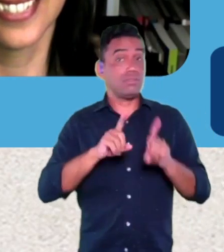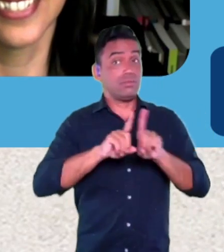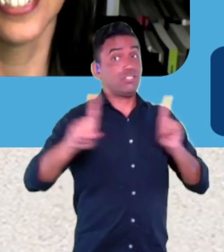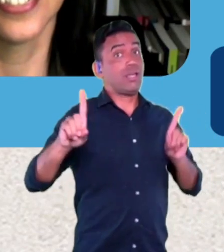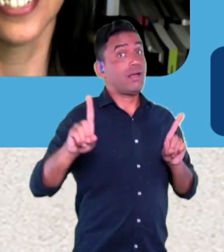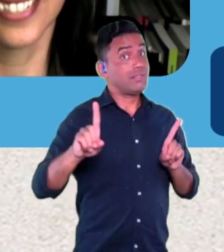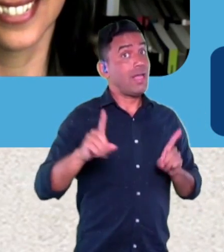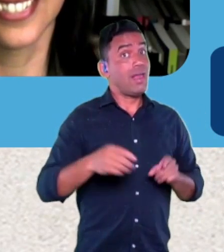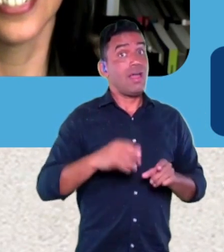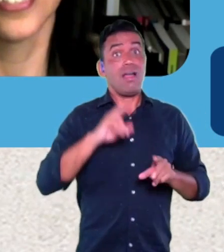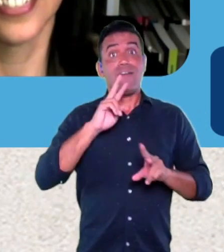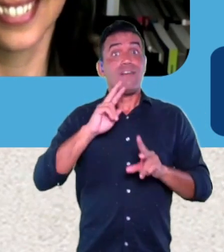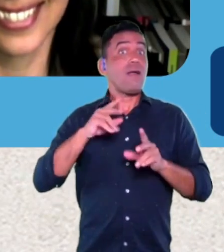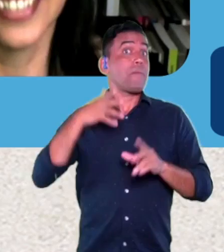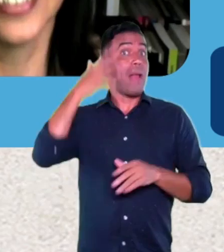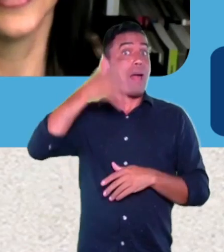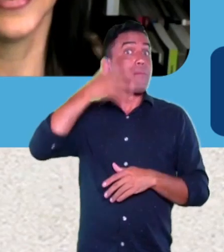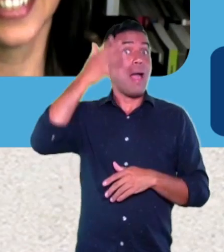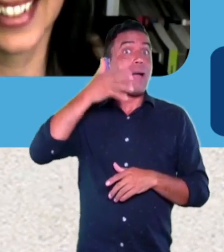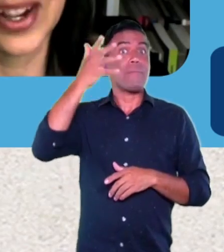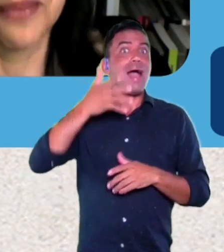solta versos pelas ventas.